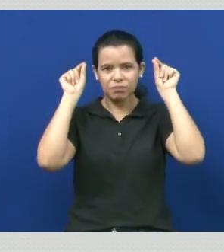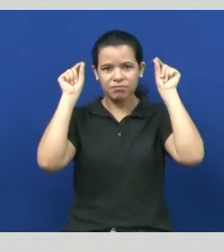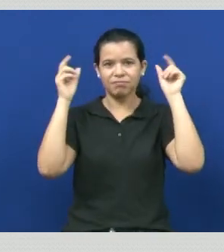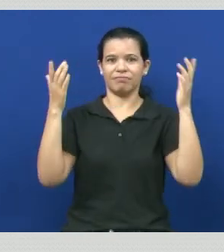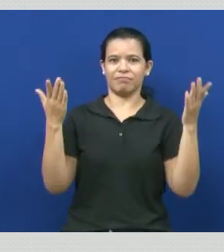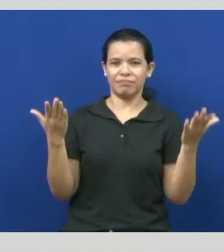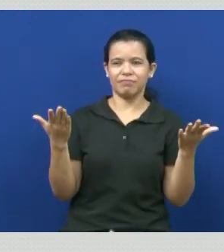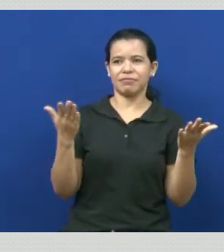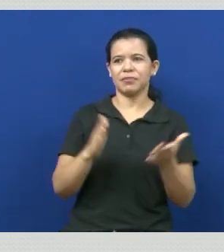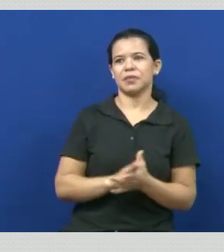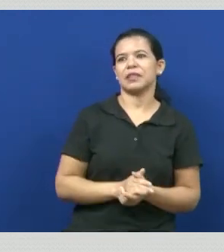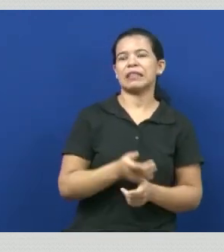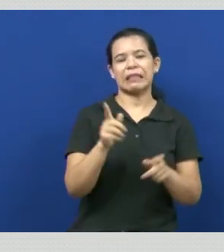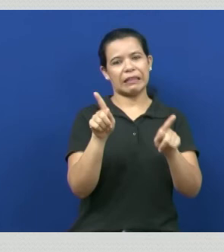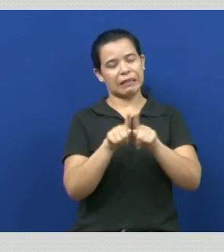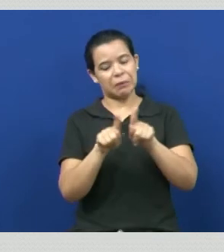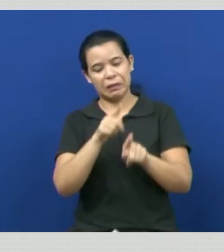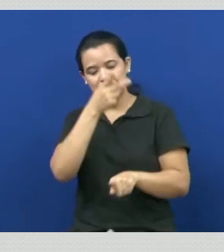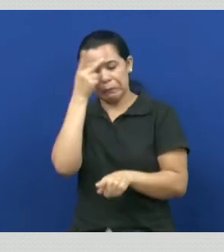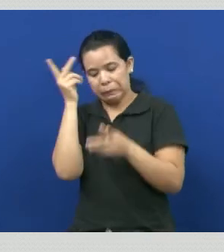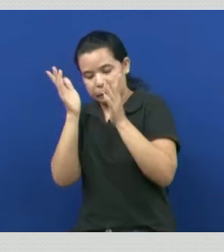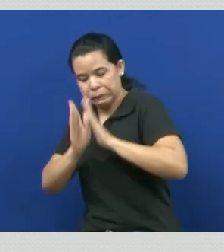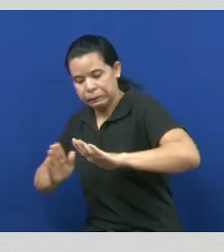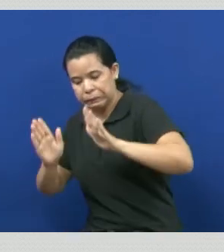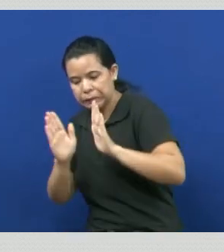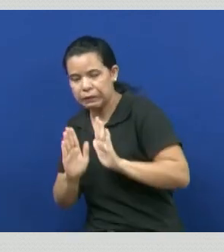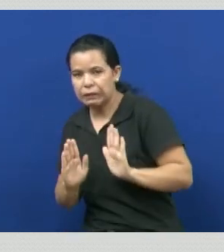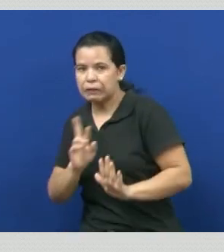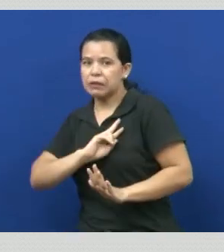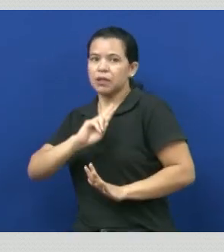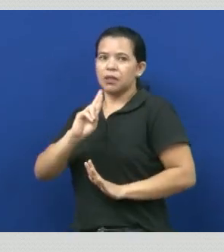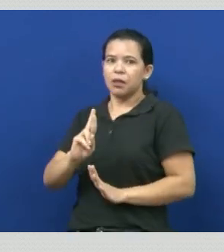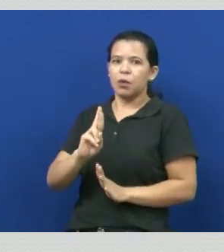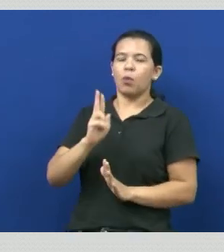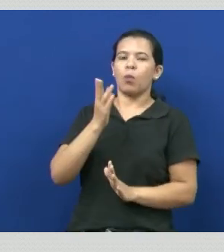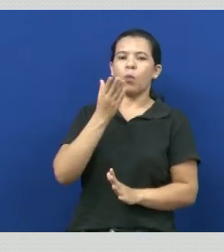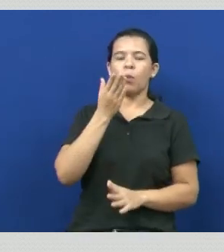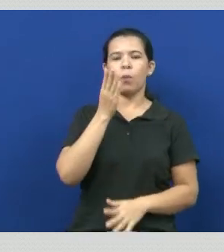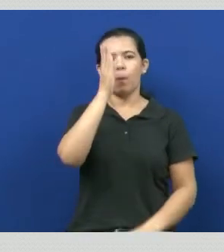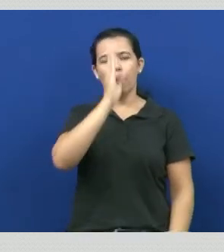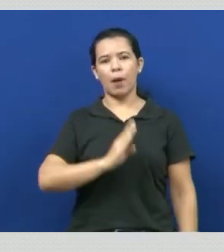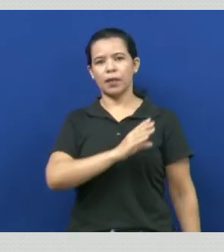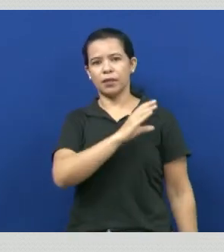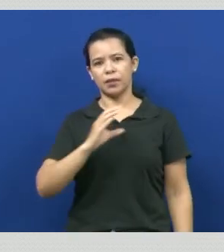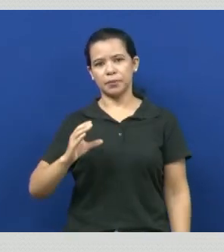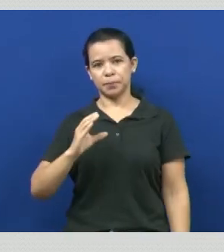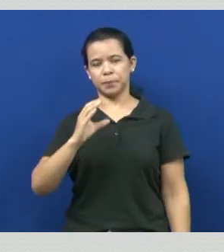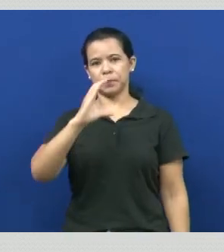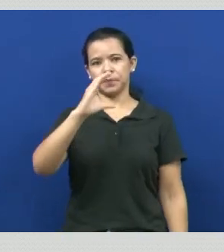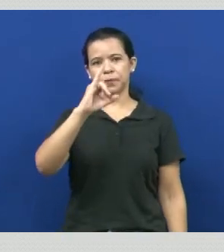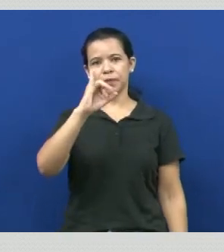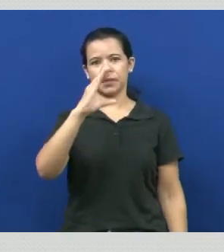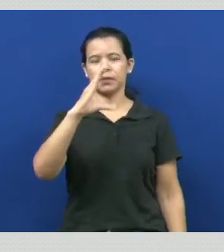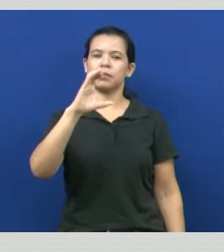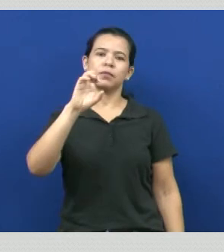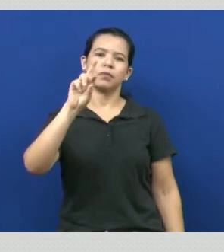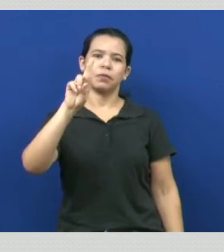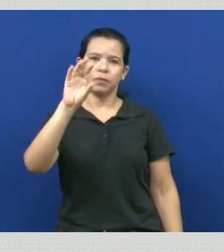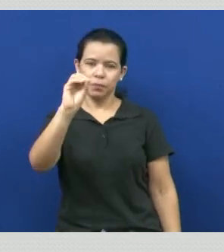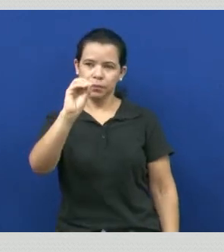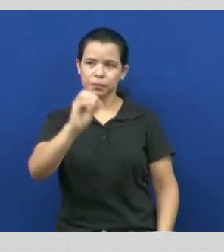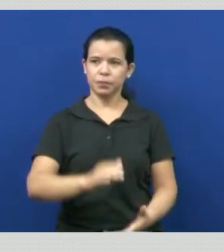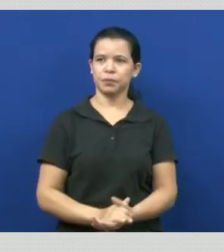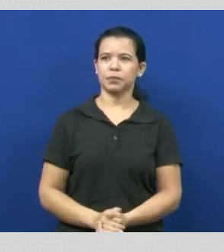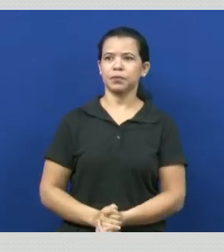figura do padre Cícero, o famoso Padim Cícero, né? A Guerra dos Canudos. No Rio de Janeiro, tinha a revolta